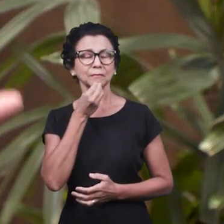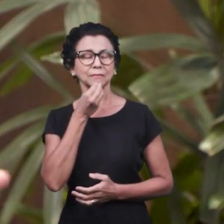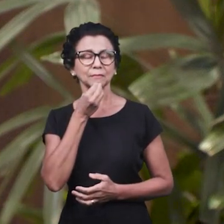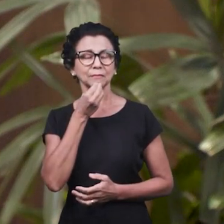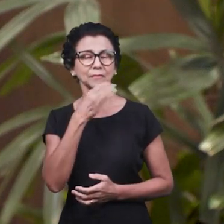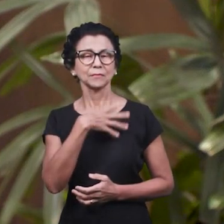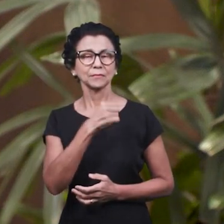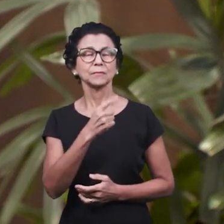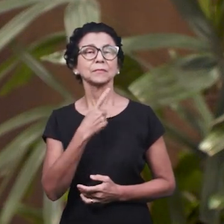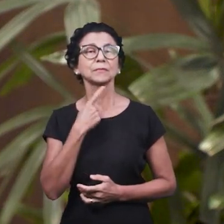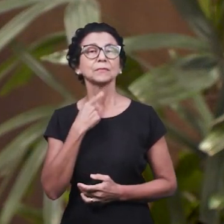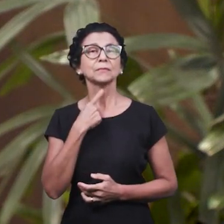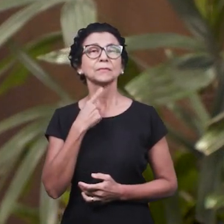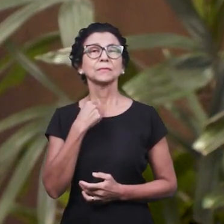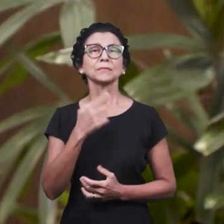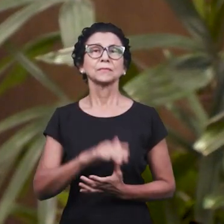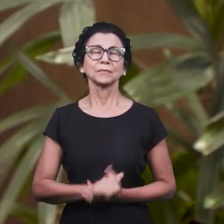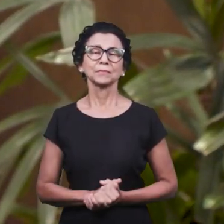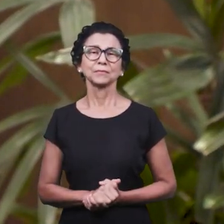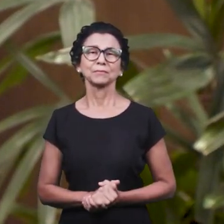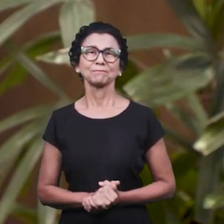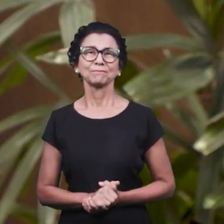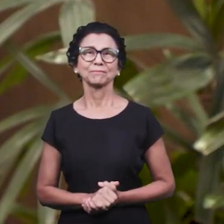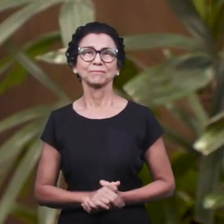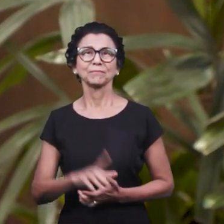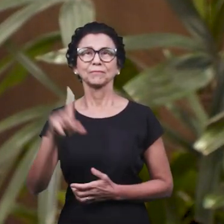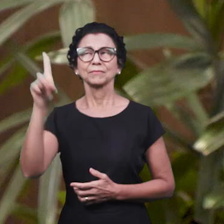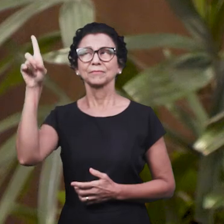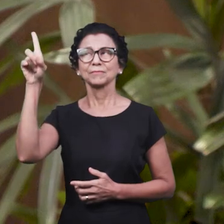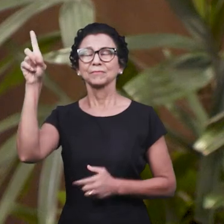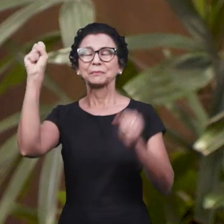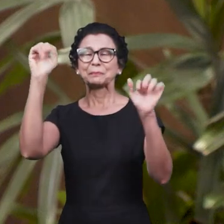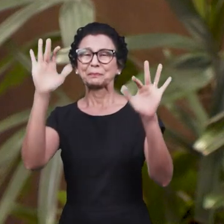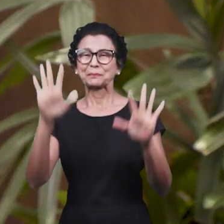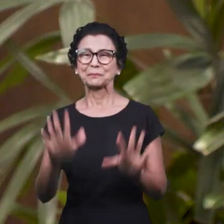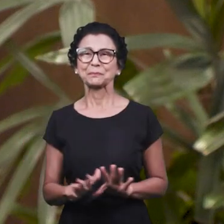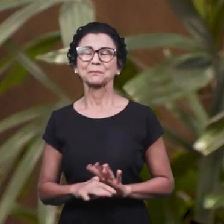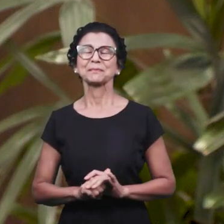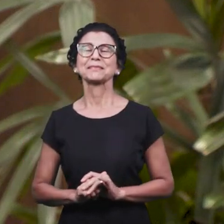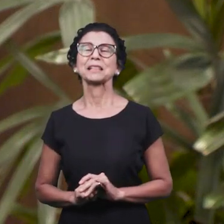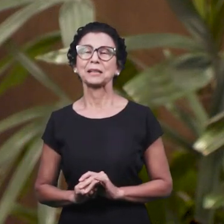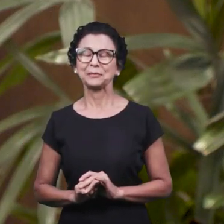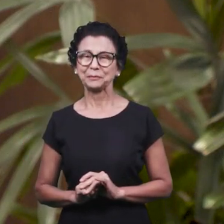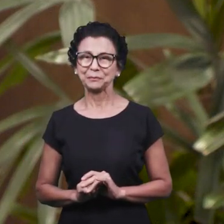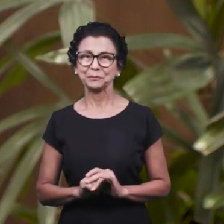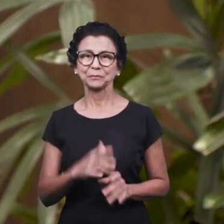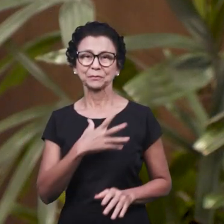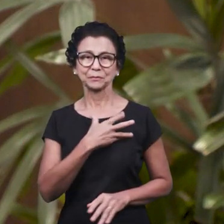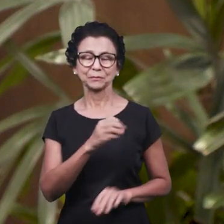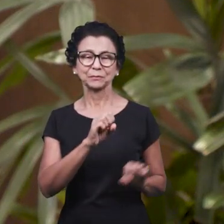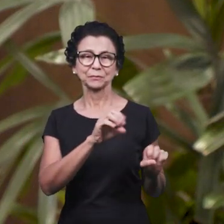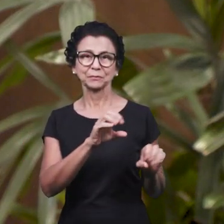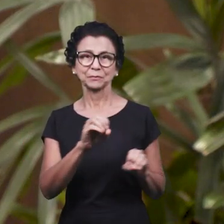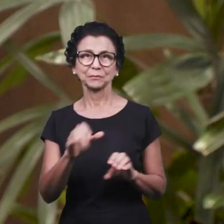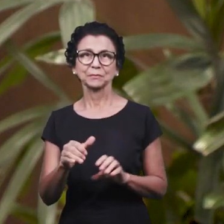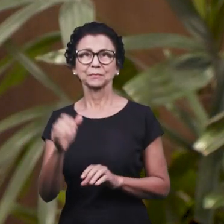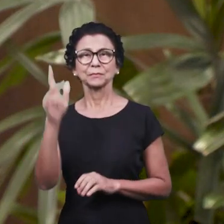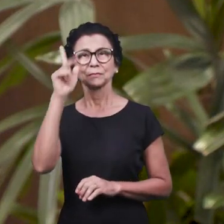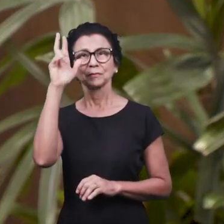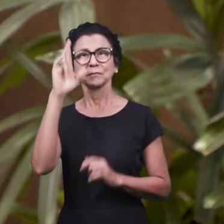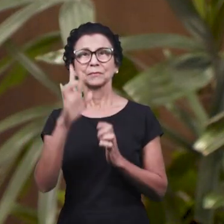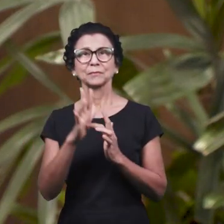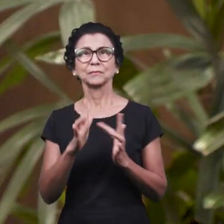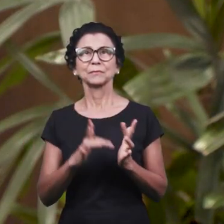desejo, estudem, se aperfeiçoem e estarão conosco. Que o Senhor possa nos abençoar grandemente na educação de nossos filhos.